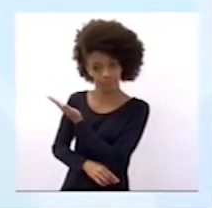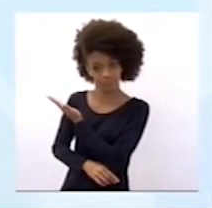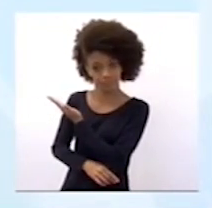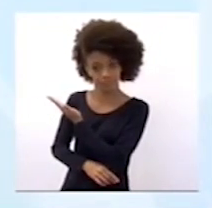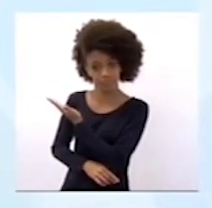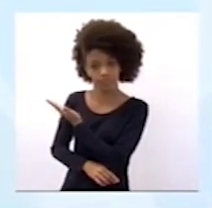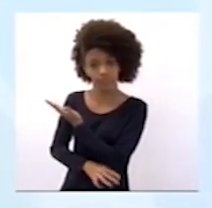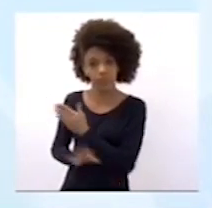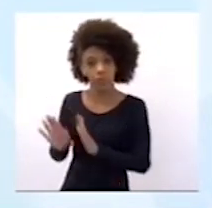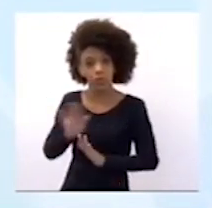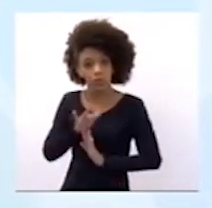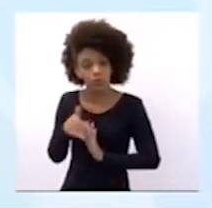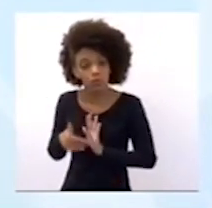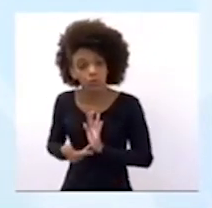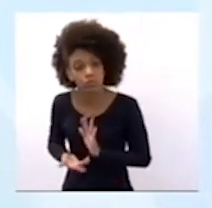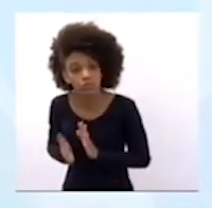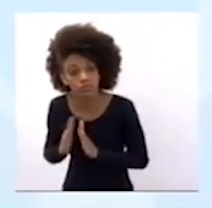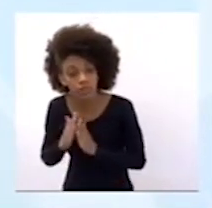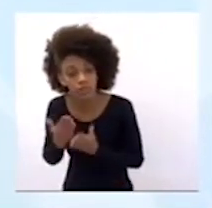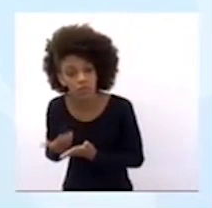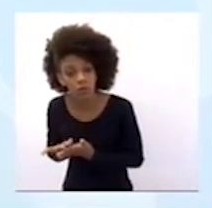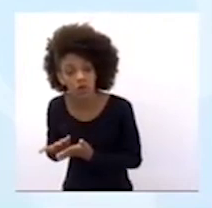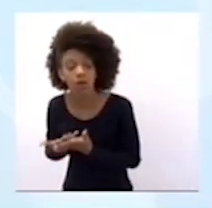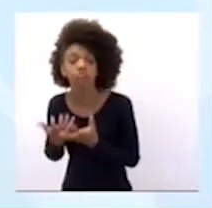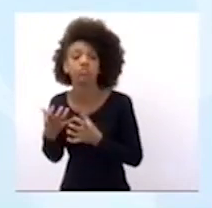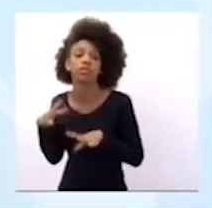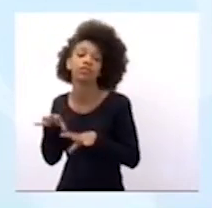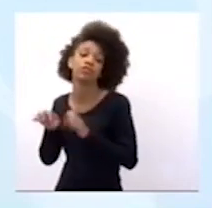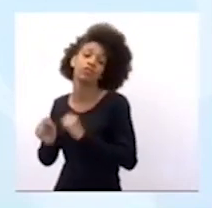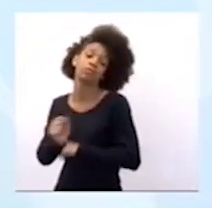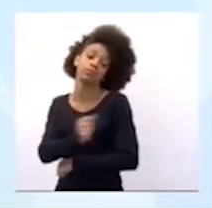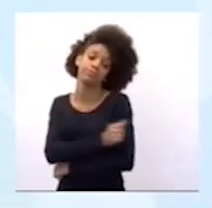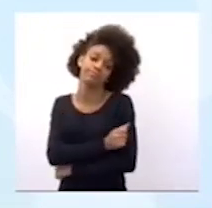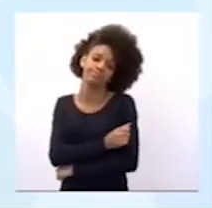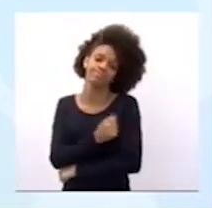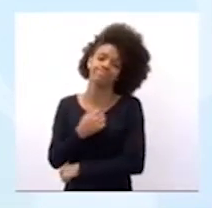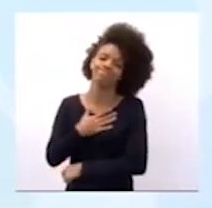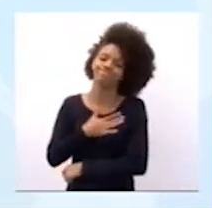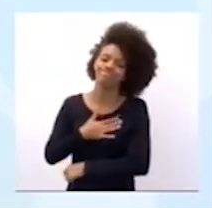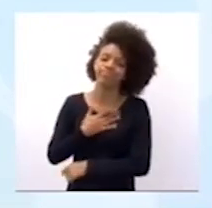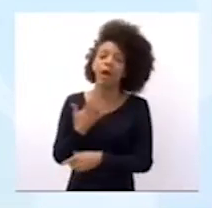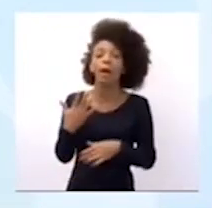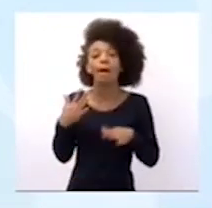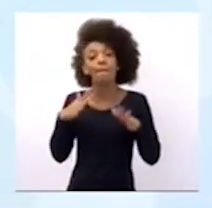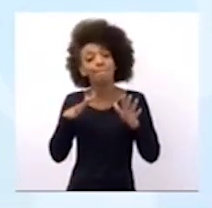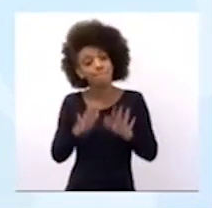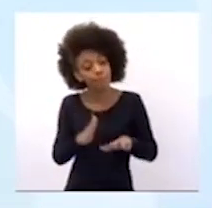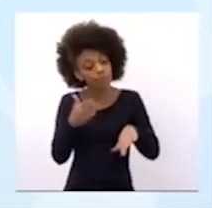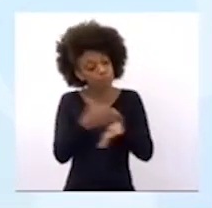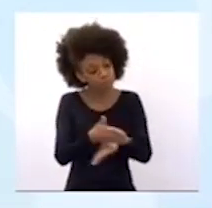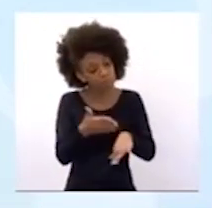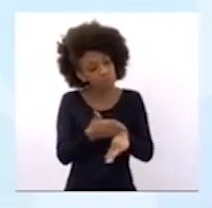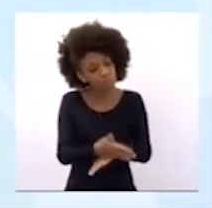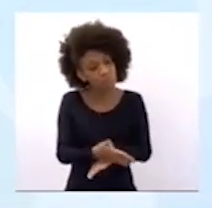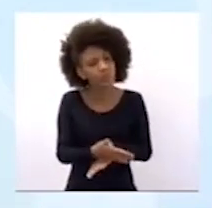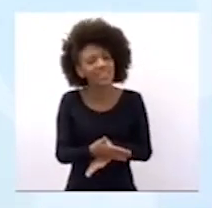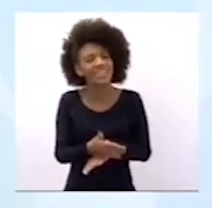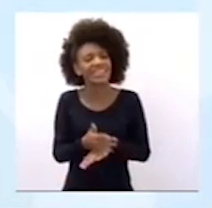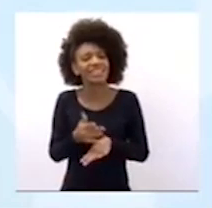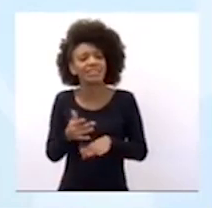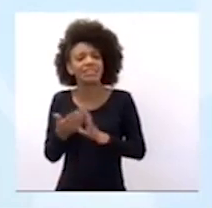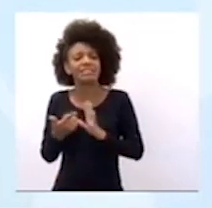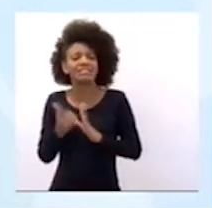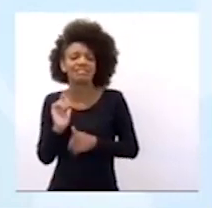Todas as escolas querem formar sujeitos empáticos e cooperativos, mas, frequentemente, os estimulam